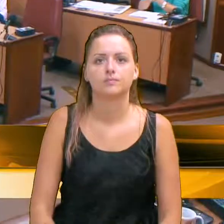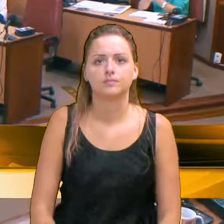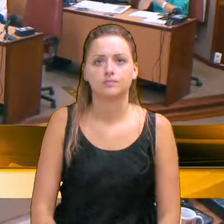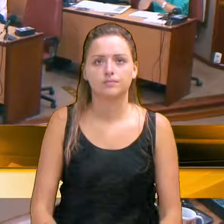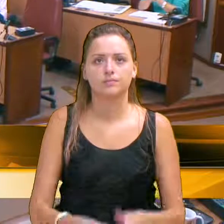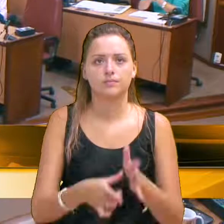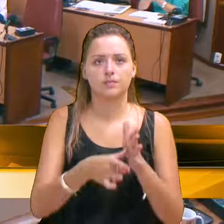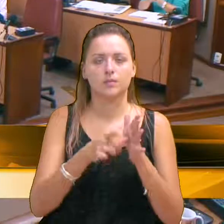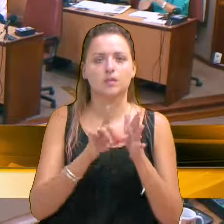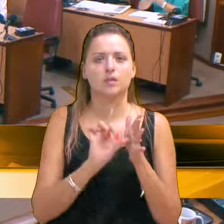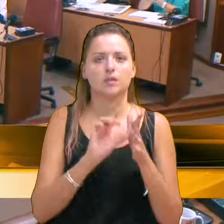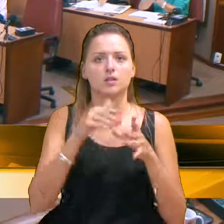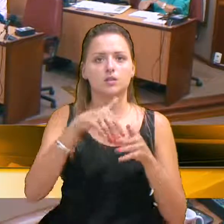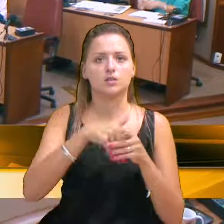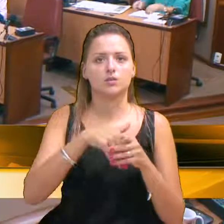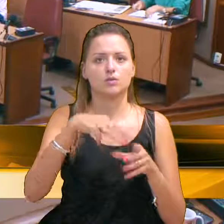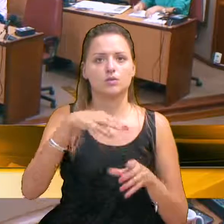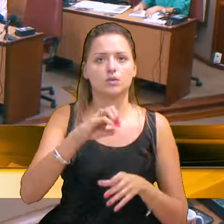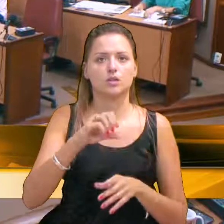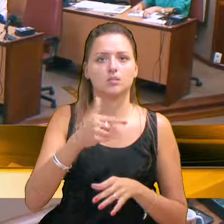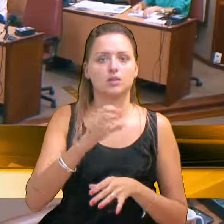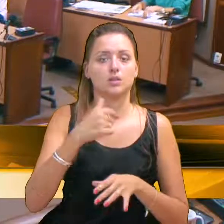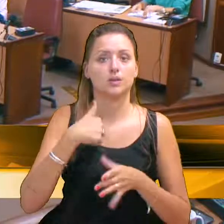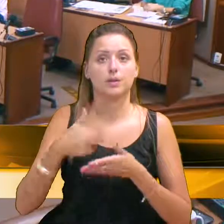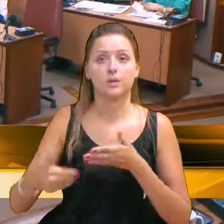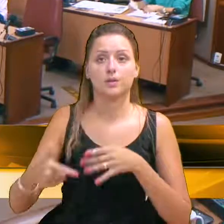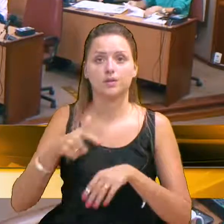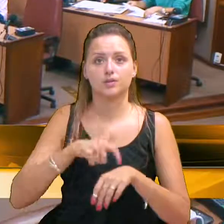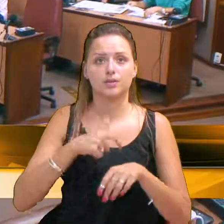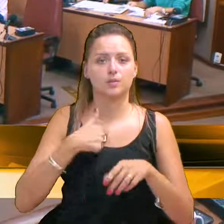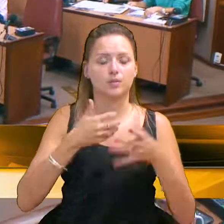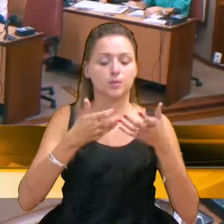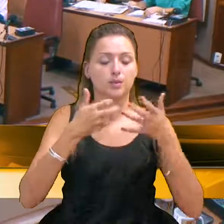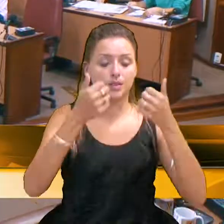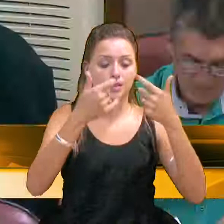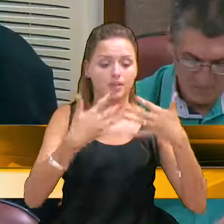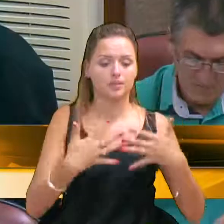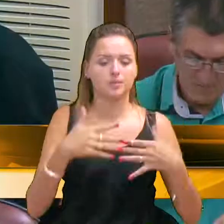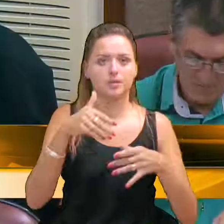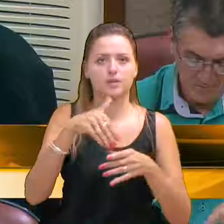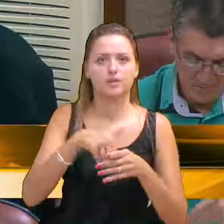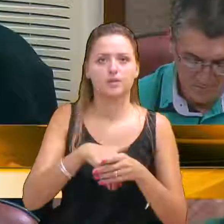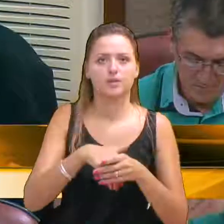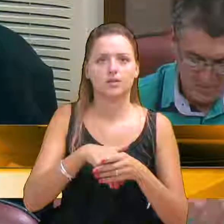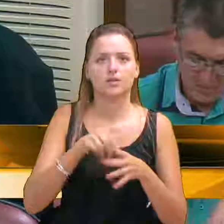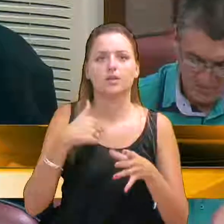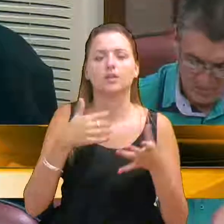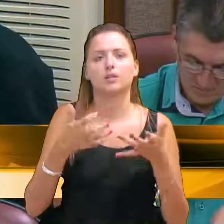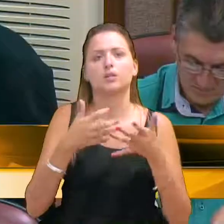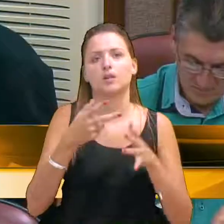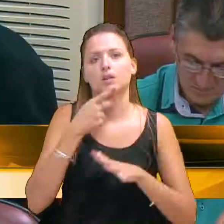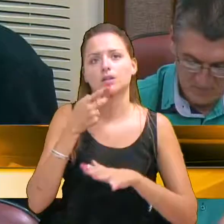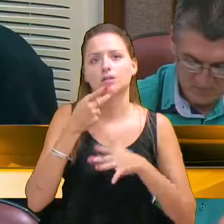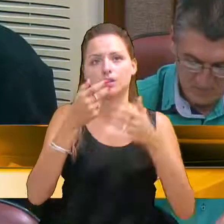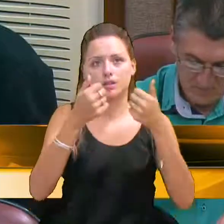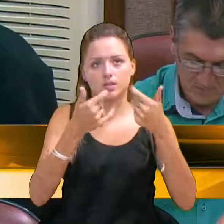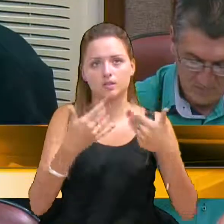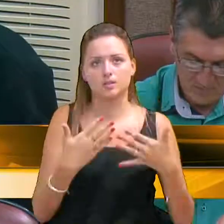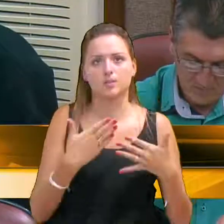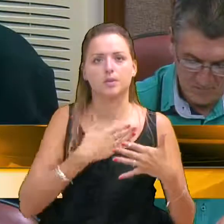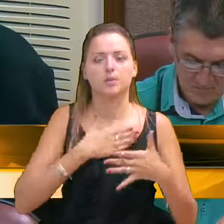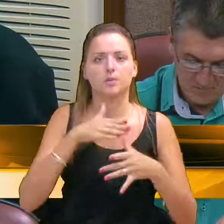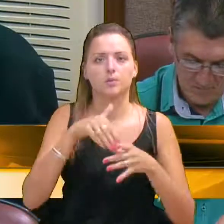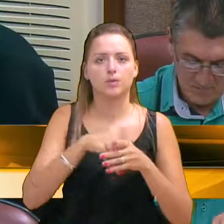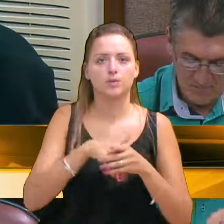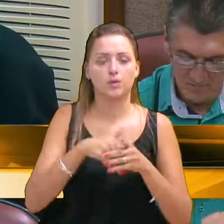hora de votar a moção, eu me perdi no tempo, eu queria declarar o voto, vereadora Adiló. Eu quero justificar meu voto,